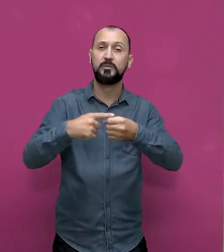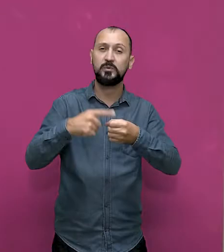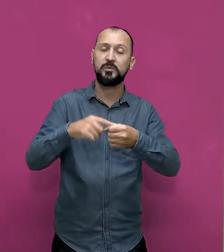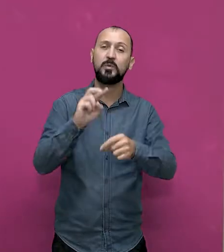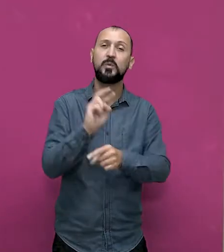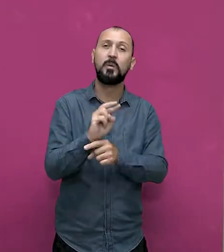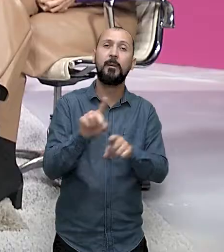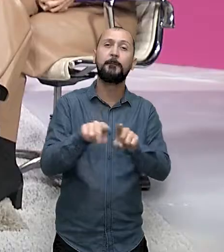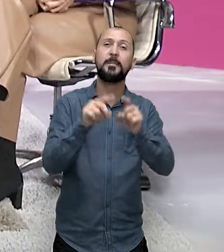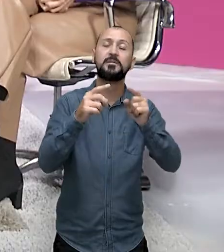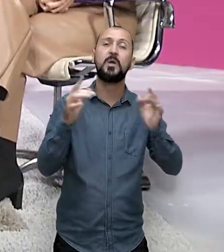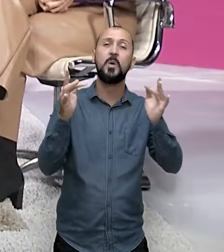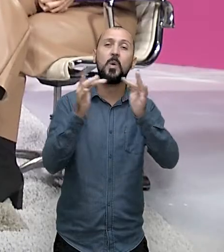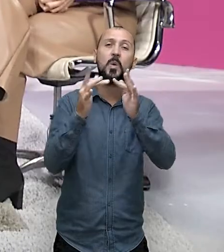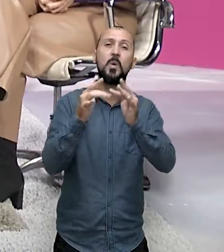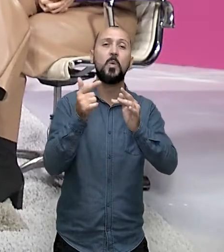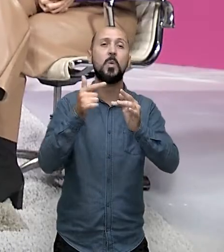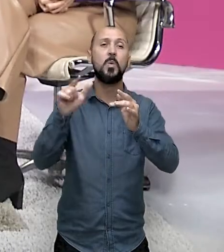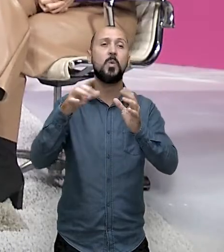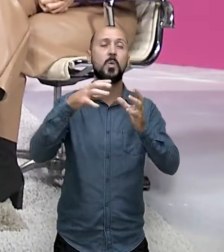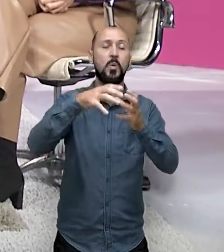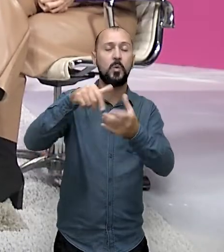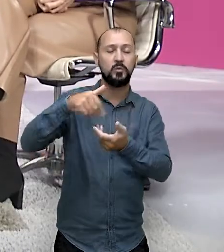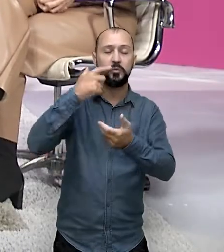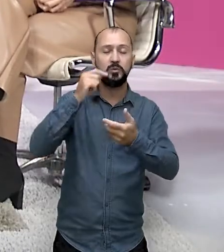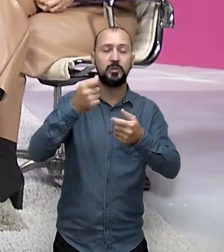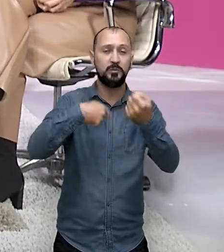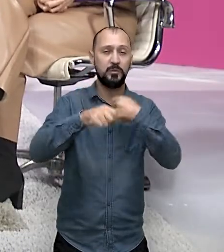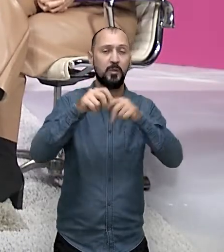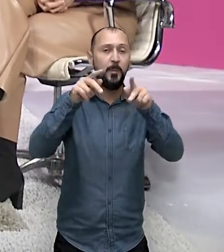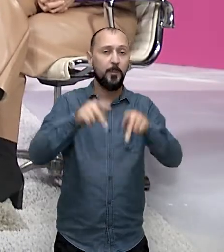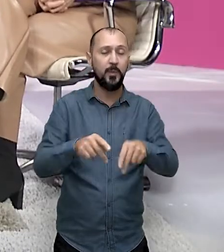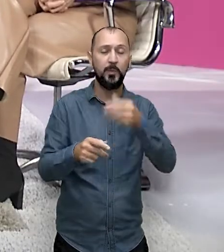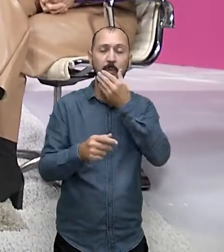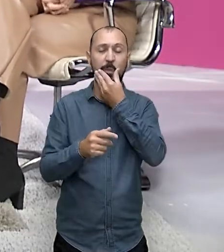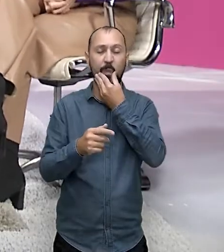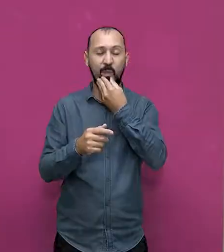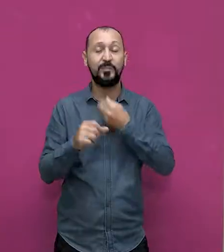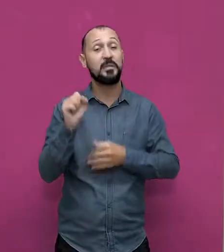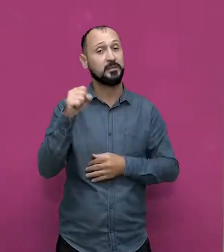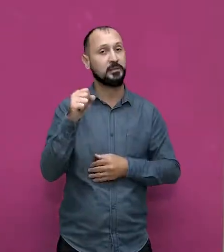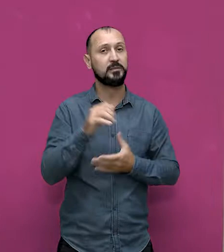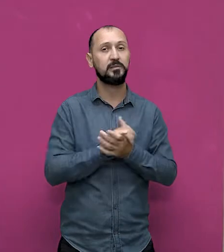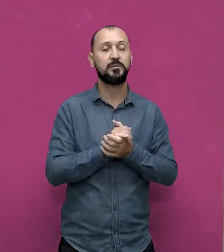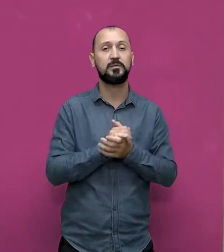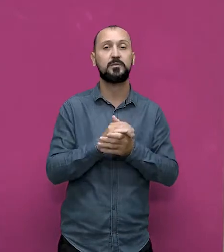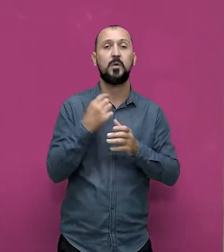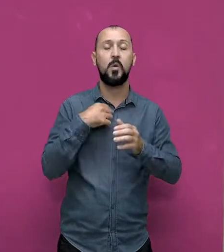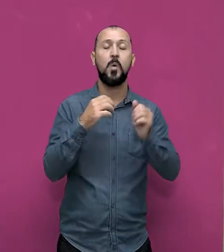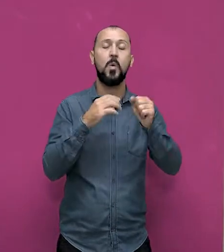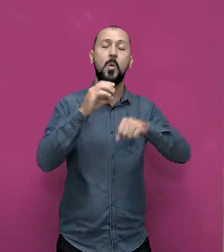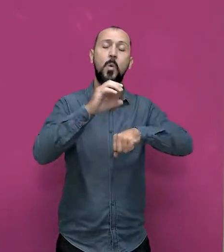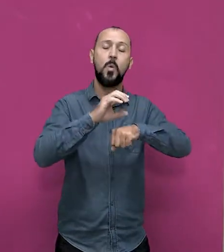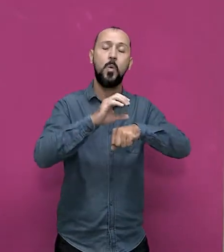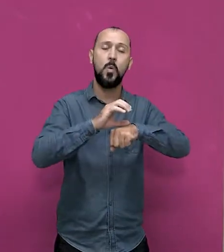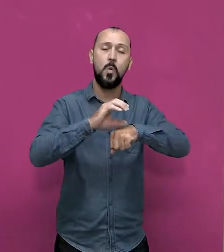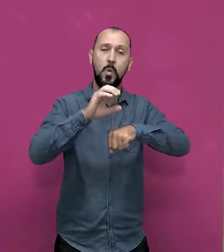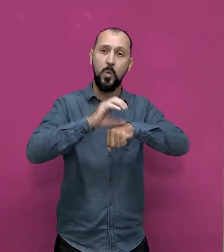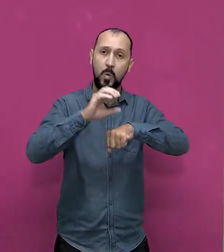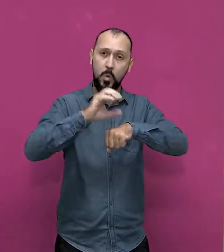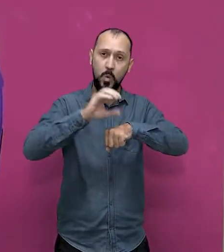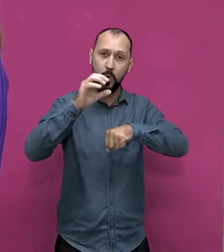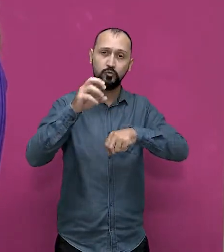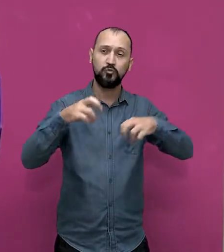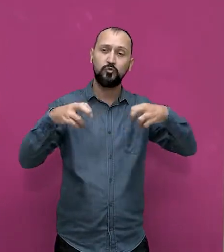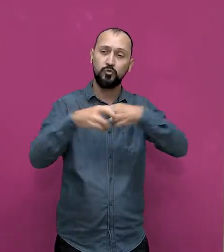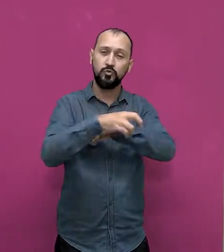município gerir. Mas existe algum relacionamento com outras esferas administrativas públicas? Sim, lógico. O Código Nacional de Trânsito